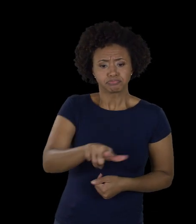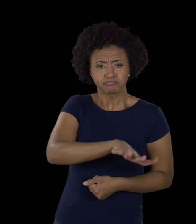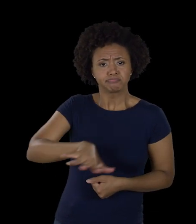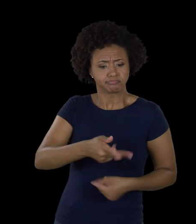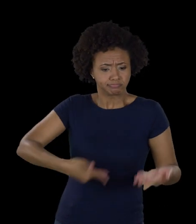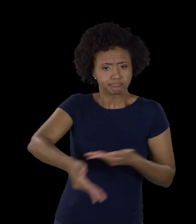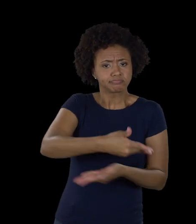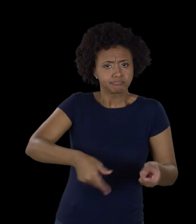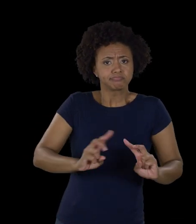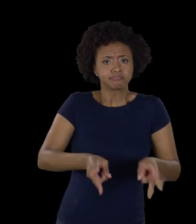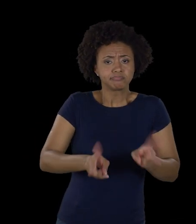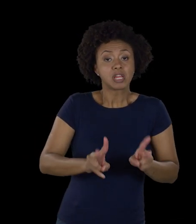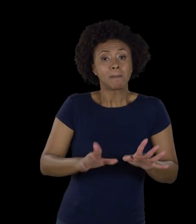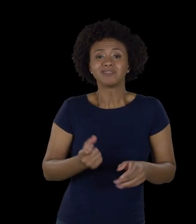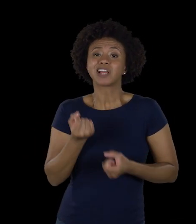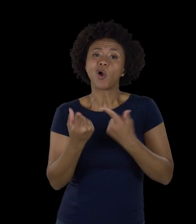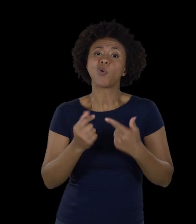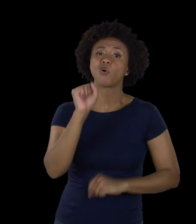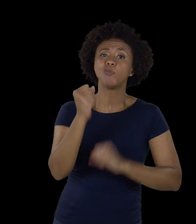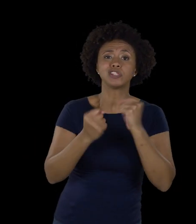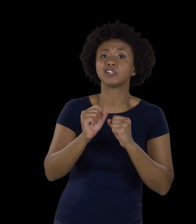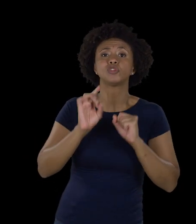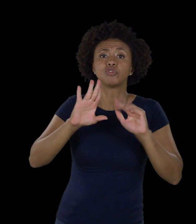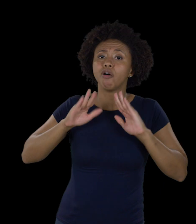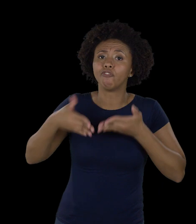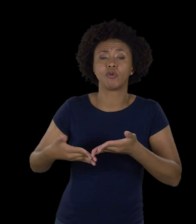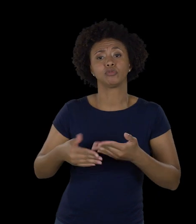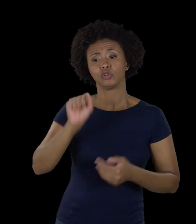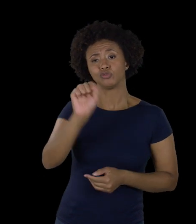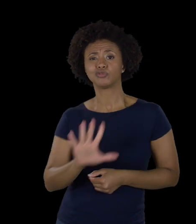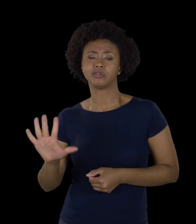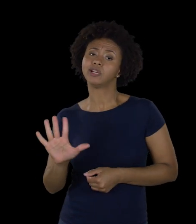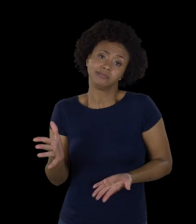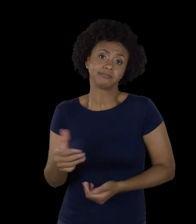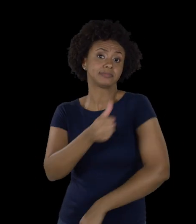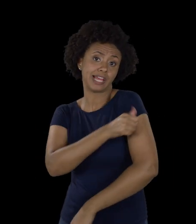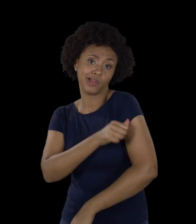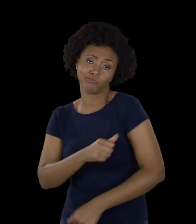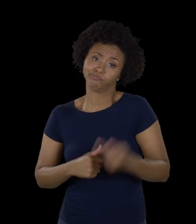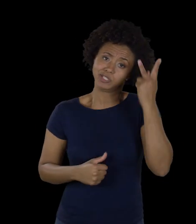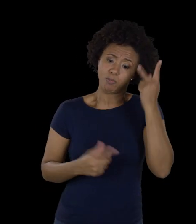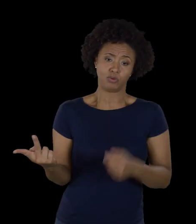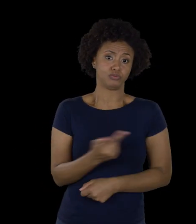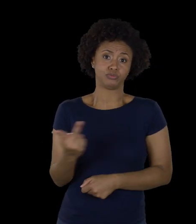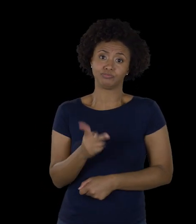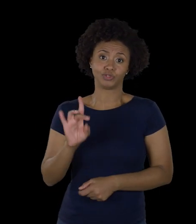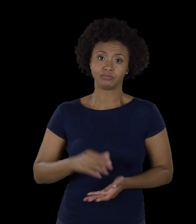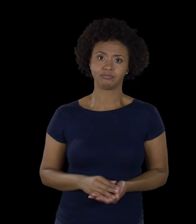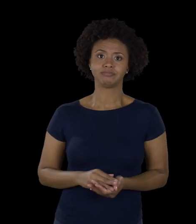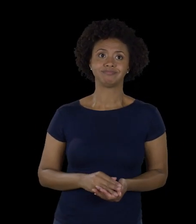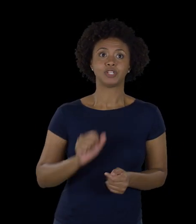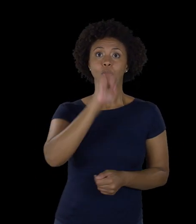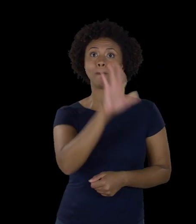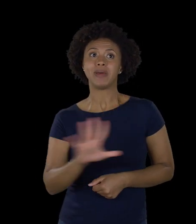deles básicos. Mas essa indústria se restringe a alguns estados, sobretudo do Sudeste, como Rio e São Paulo. Ou seja, não há